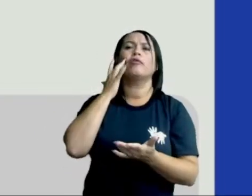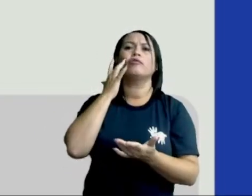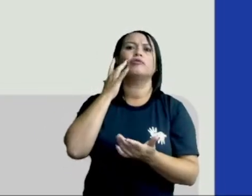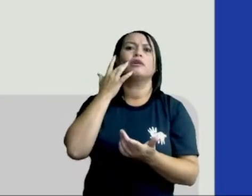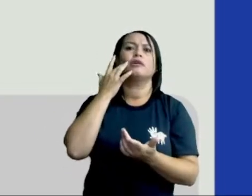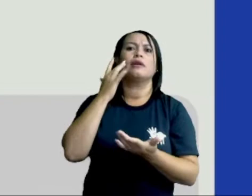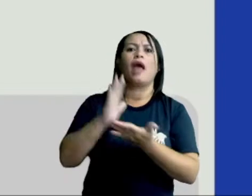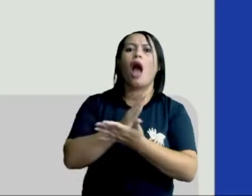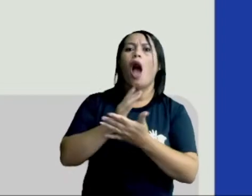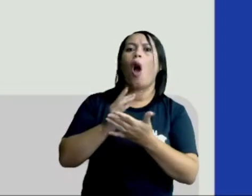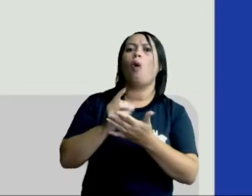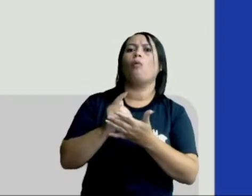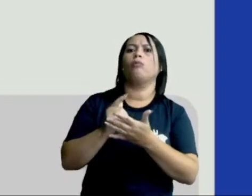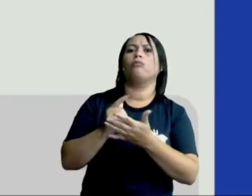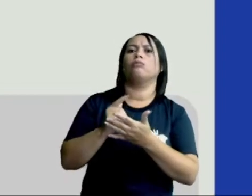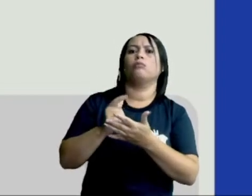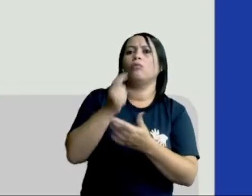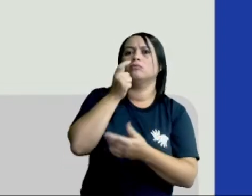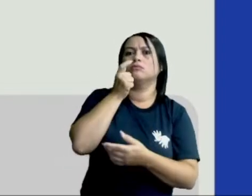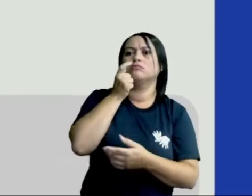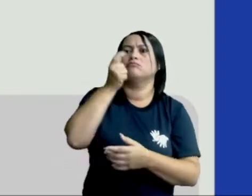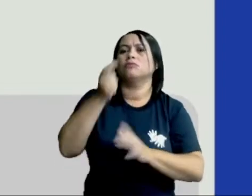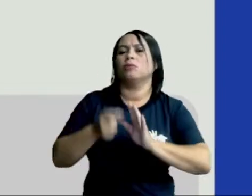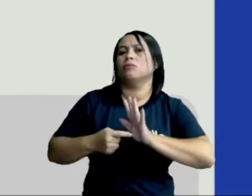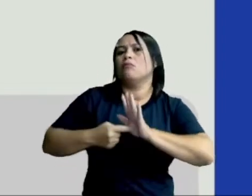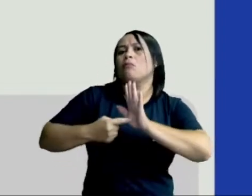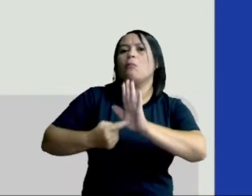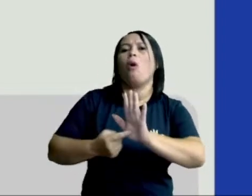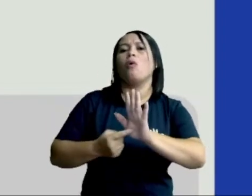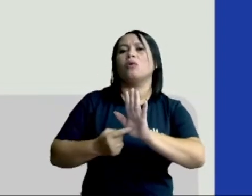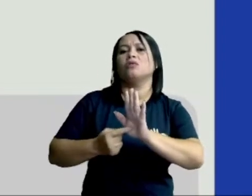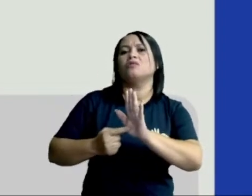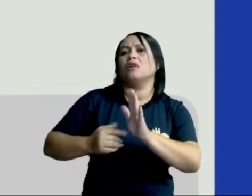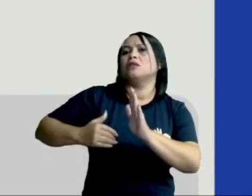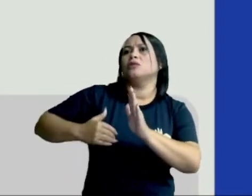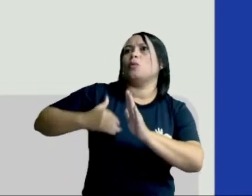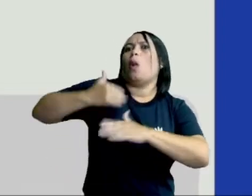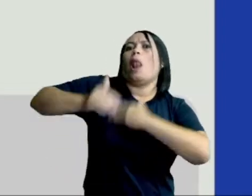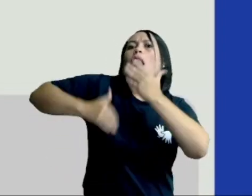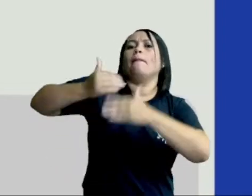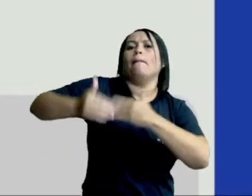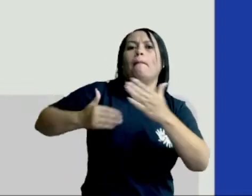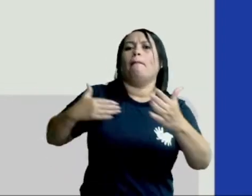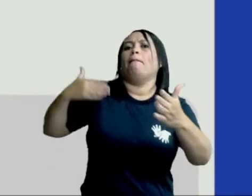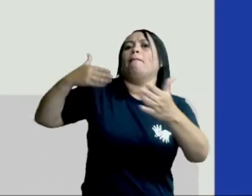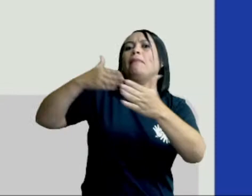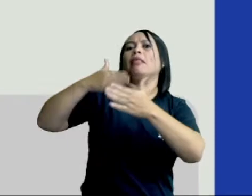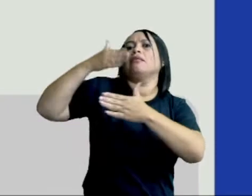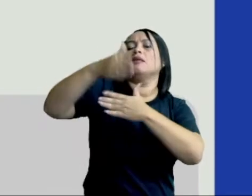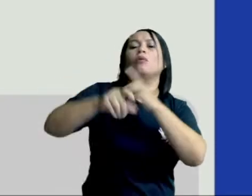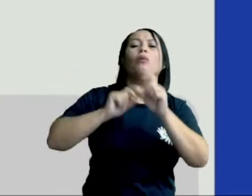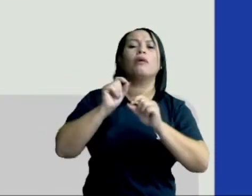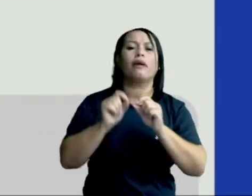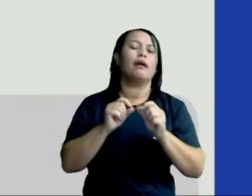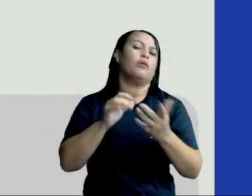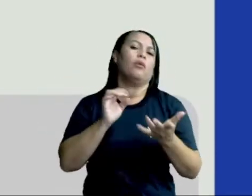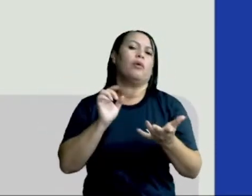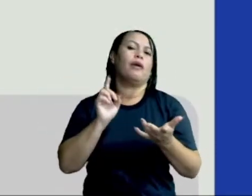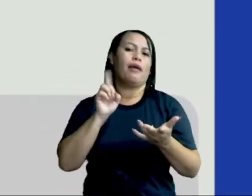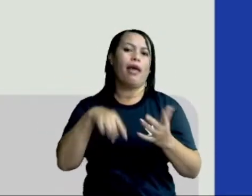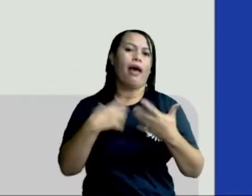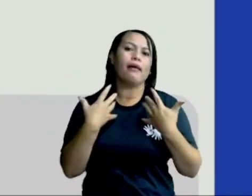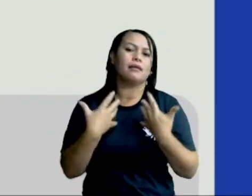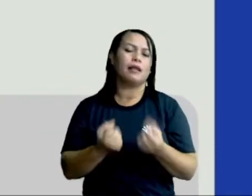exceda ou que transpasse ou que passe, né, o limite do que é aceitável, porque quando a